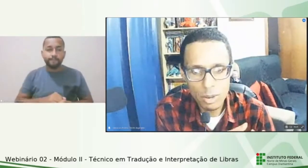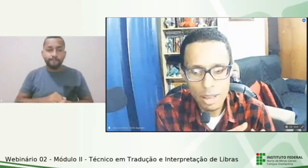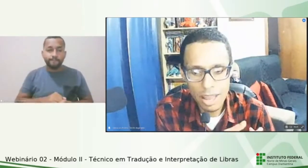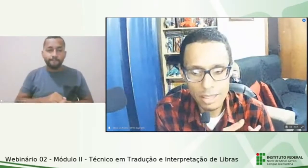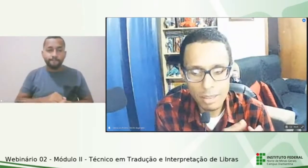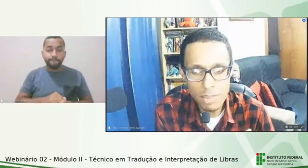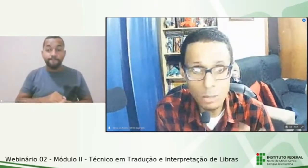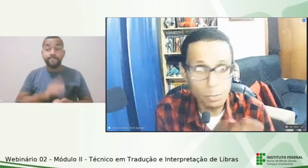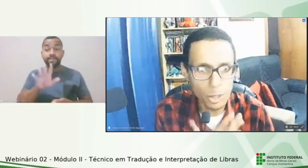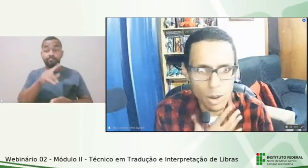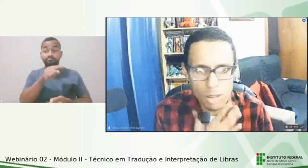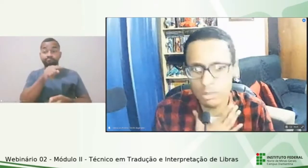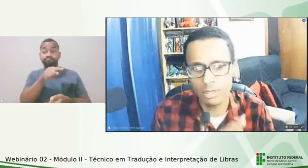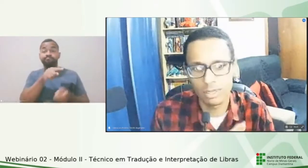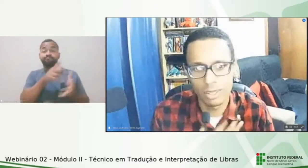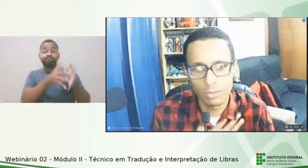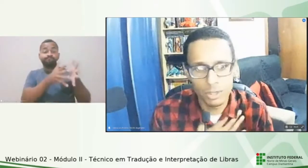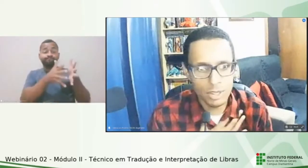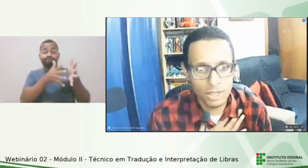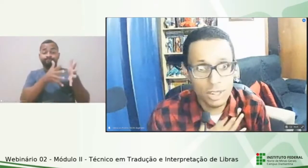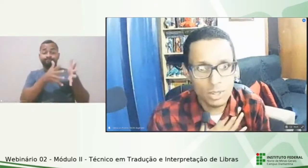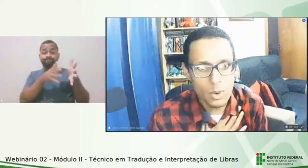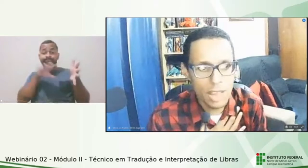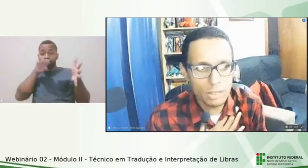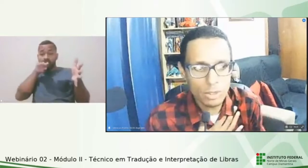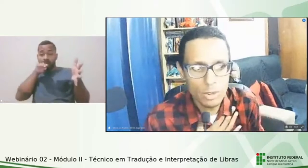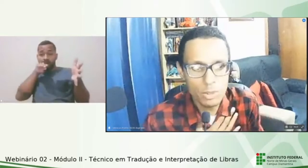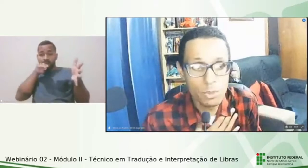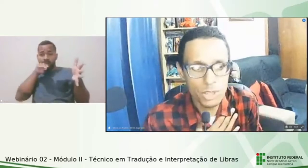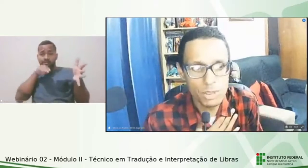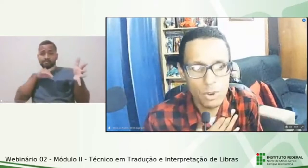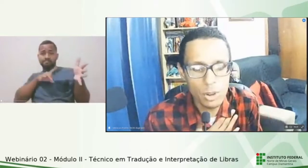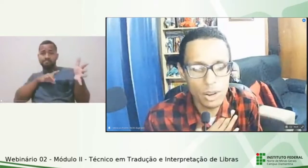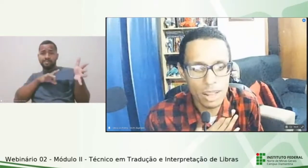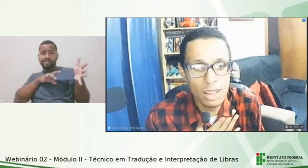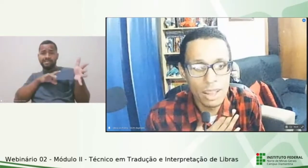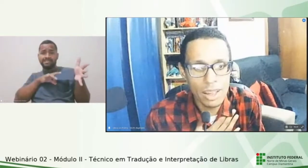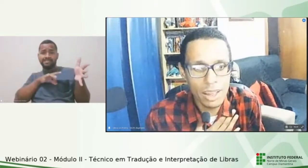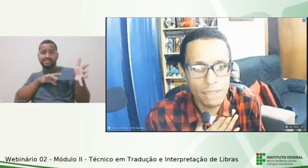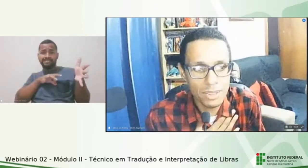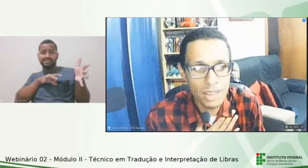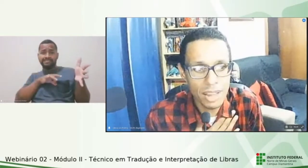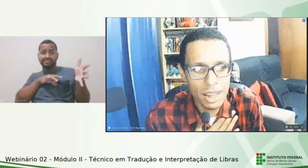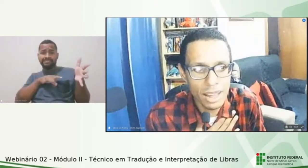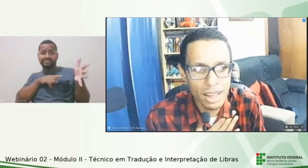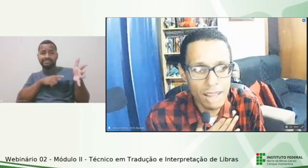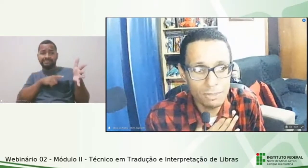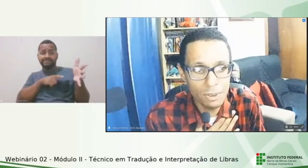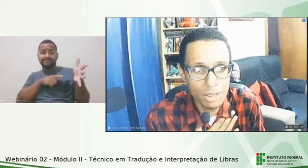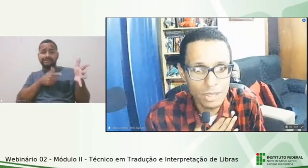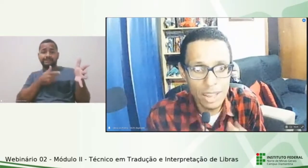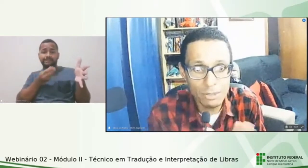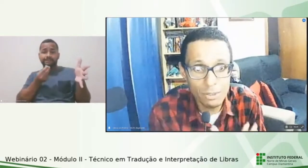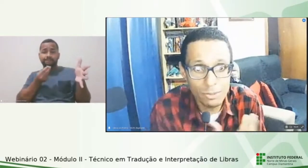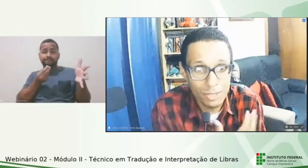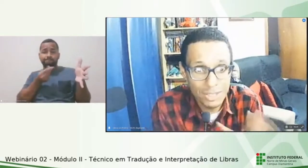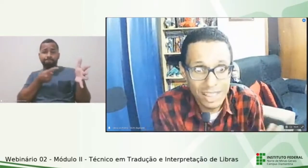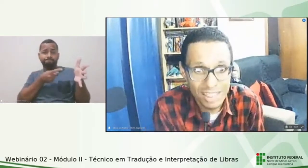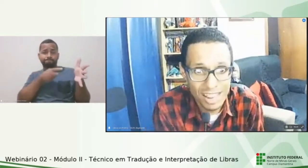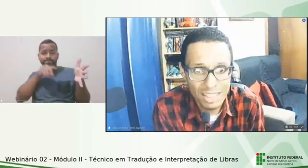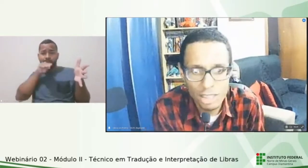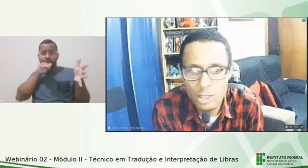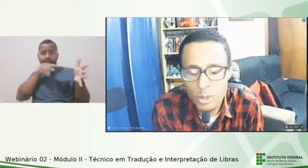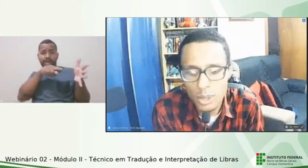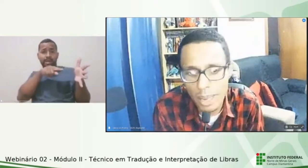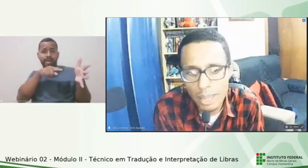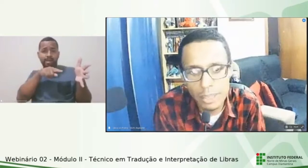Isso é temido por nós. Você não, a gente não conhece o surdo. Puxa, eu vou colocar, fazer a voz, né? Eu vou fazer